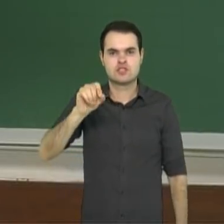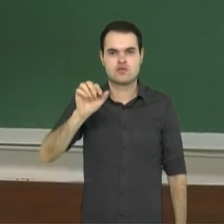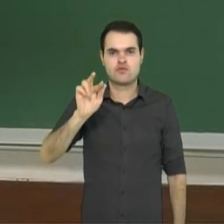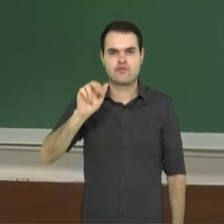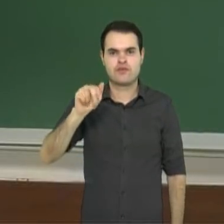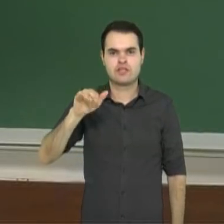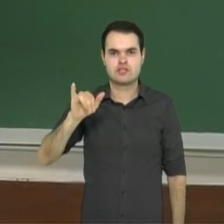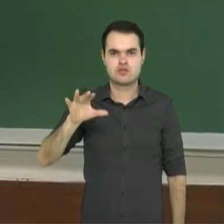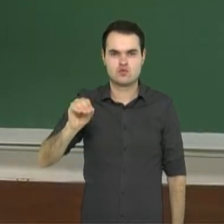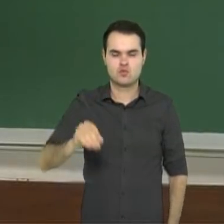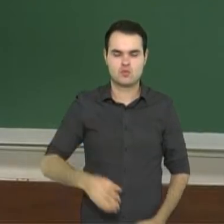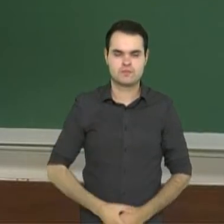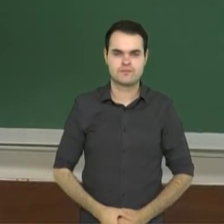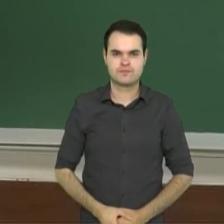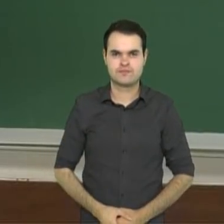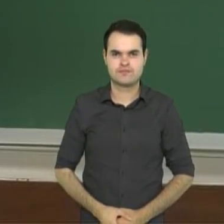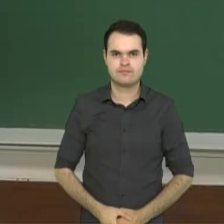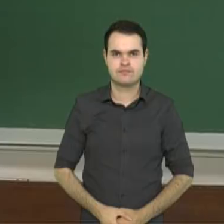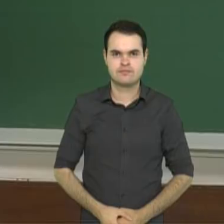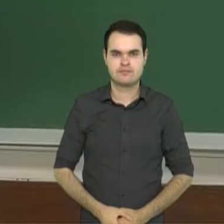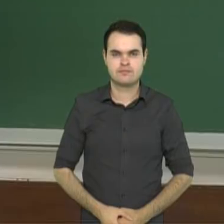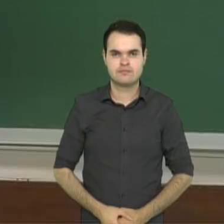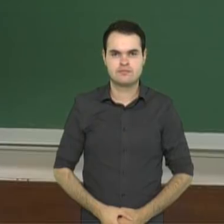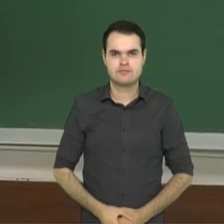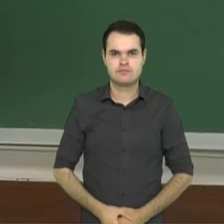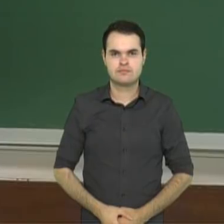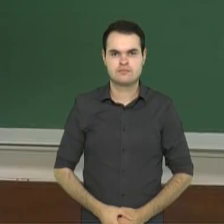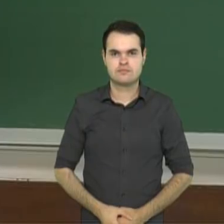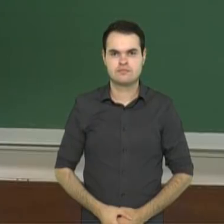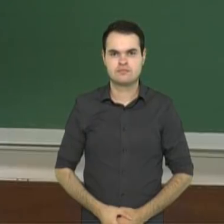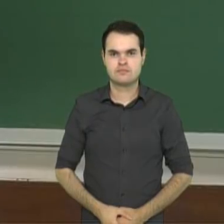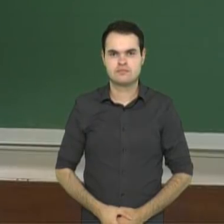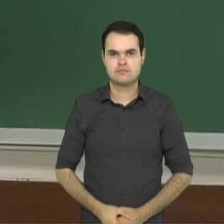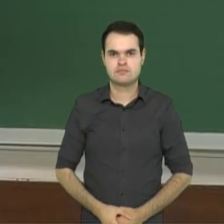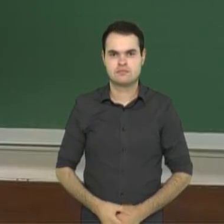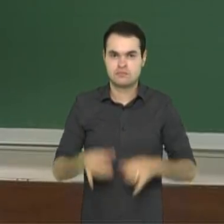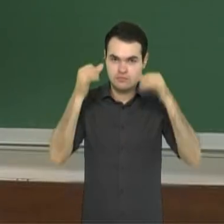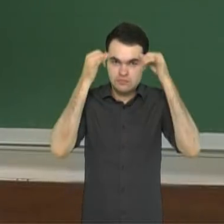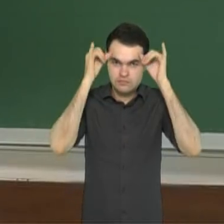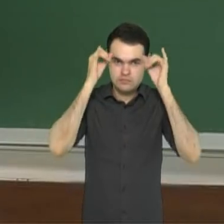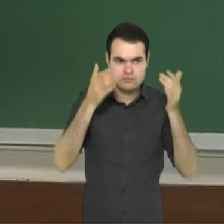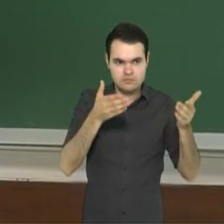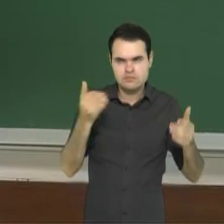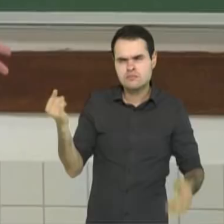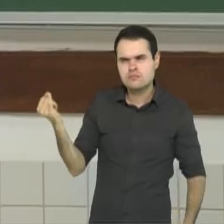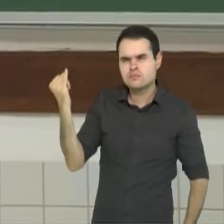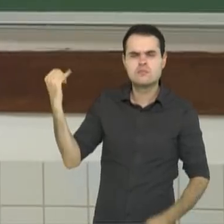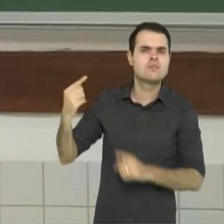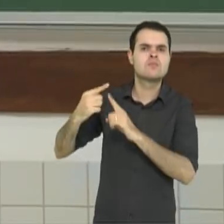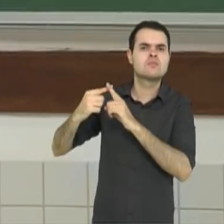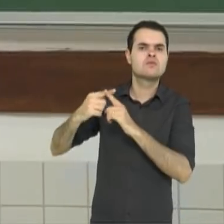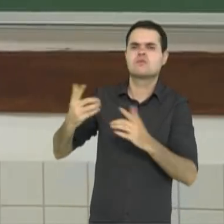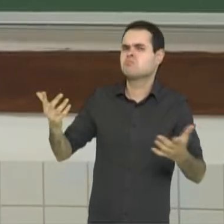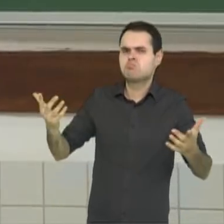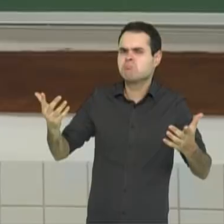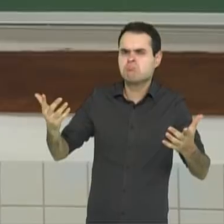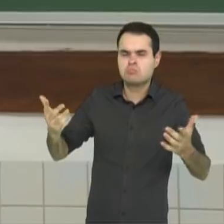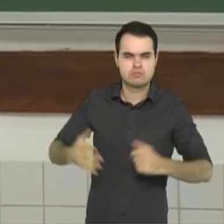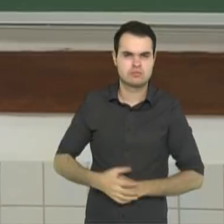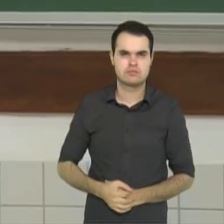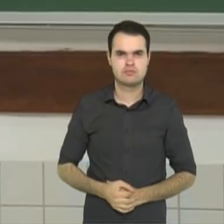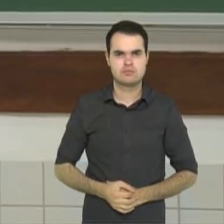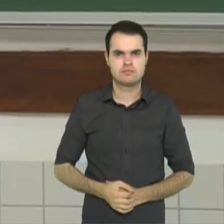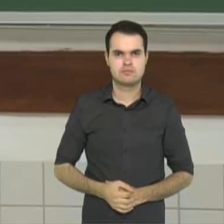São Francisco. A importância do gado. Por que o gado era tão importante para a colônia? Olha